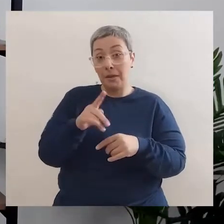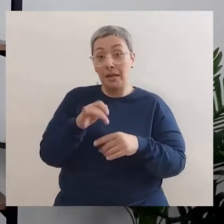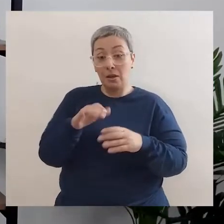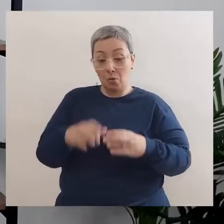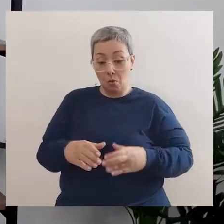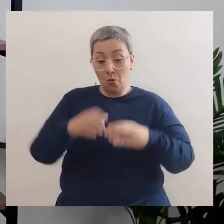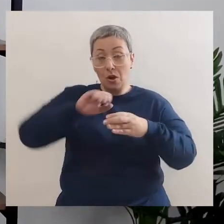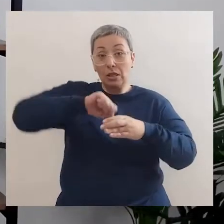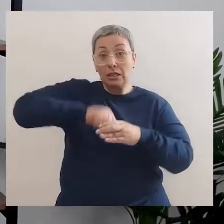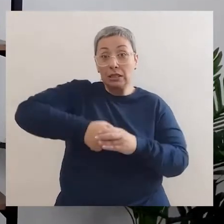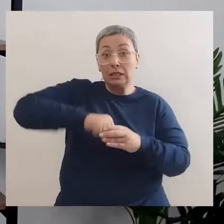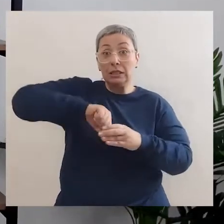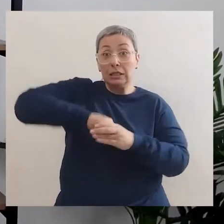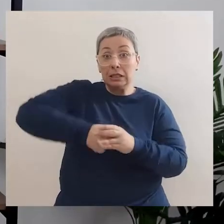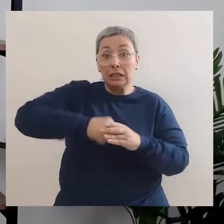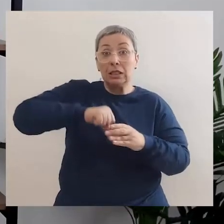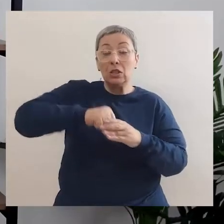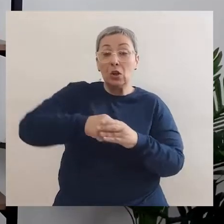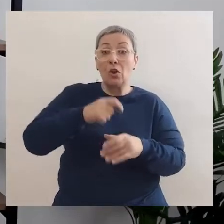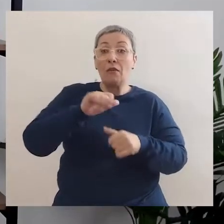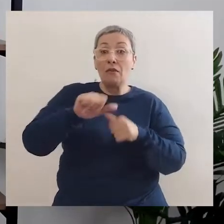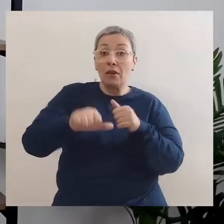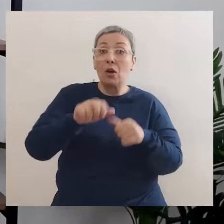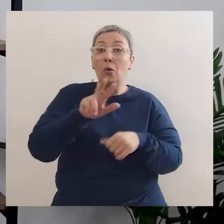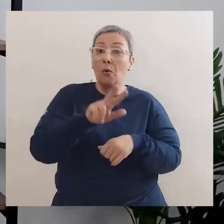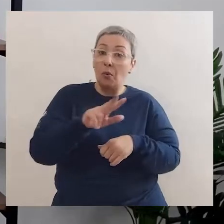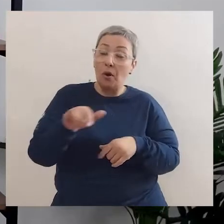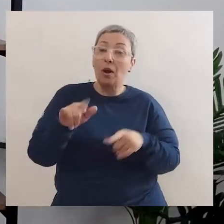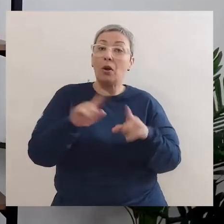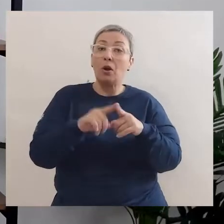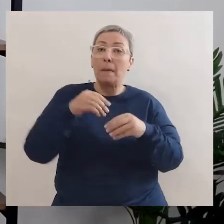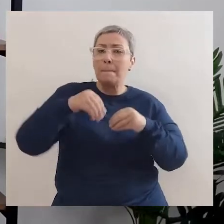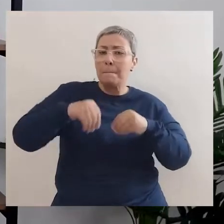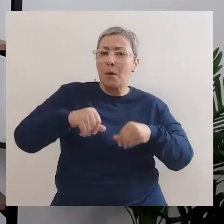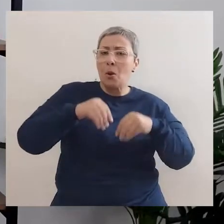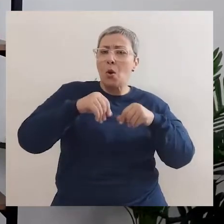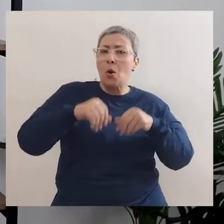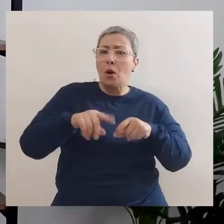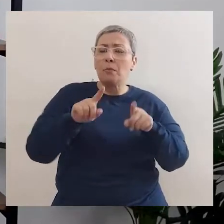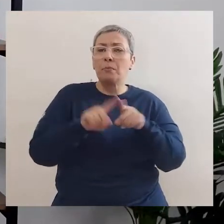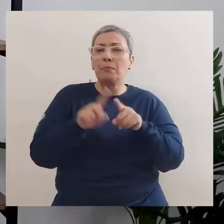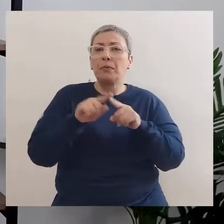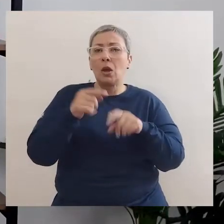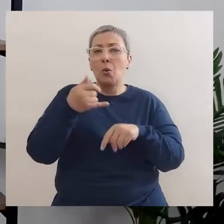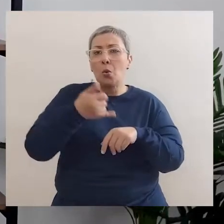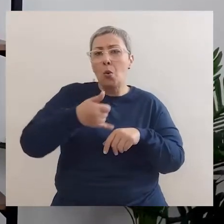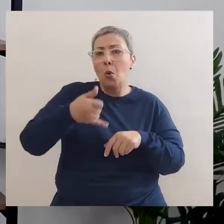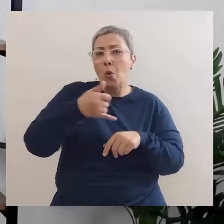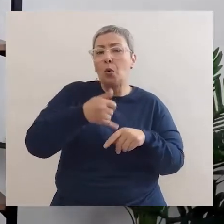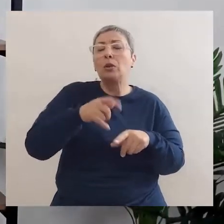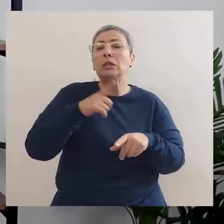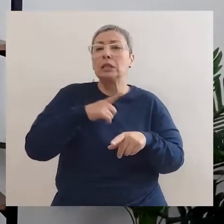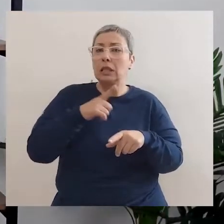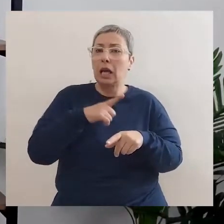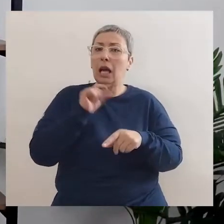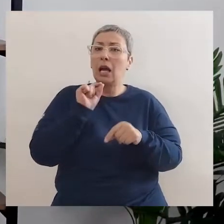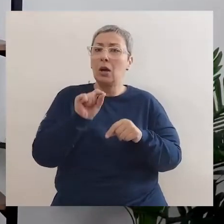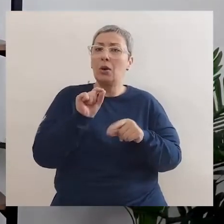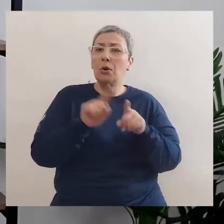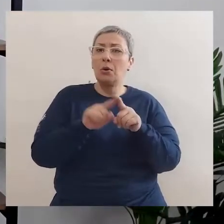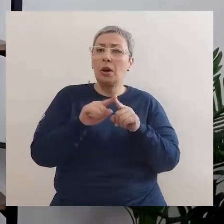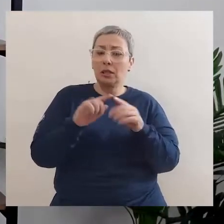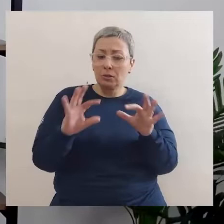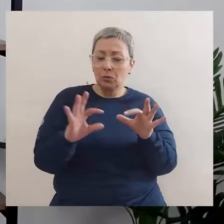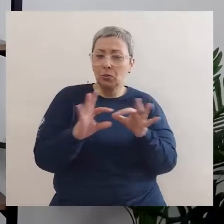realmente um pó. Existe um óleo no coloral que dá essa liguinha assim, né? E esse coloral que a gente compra